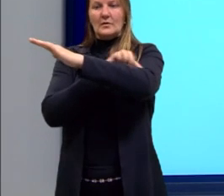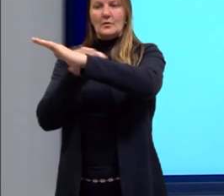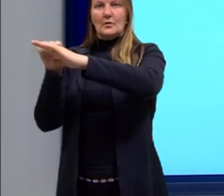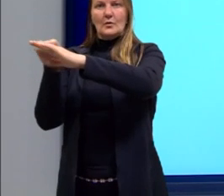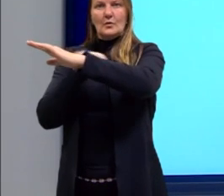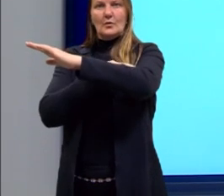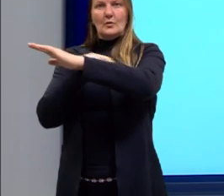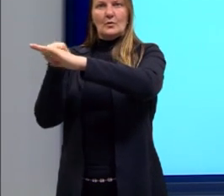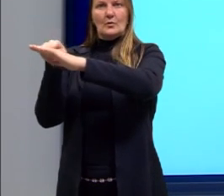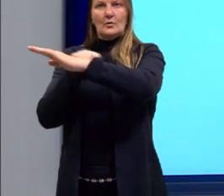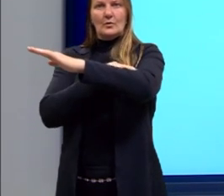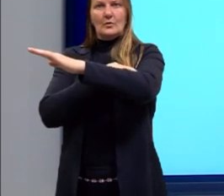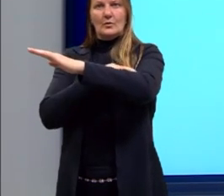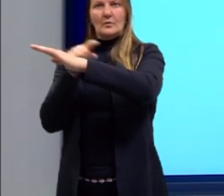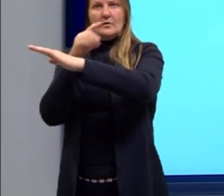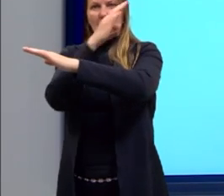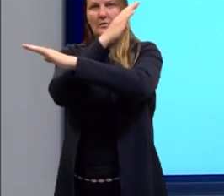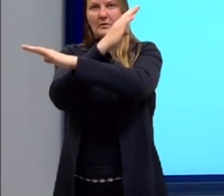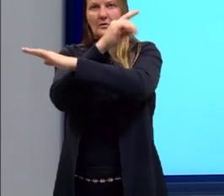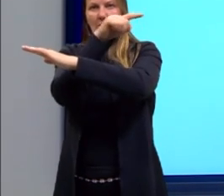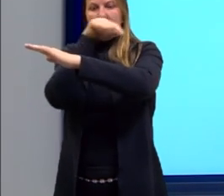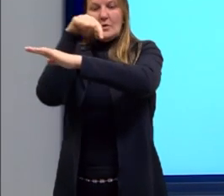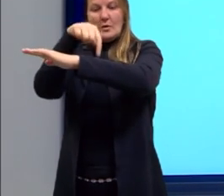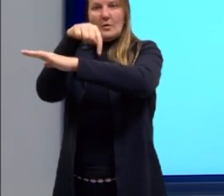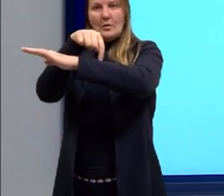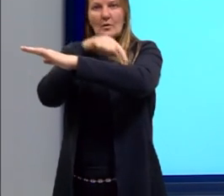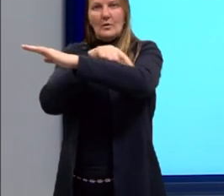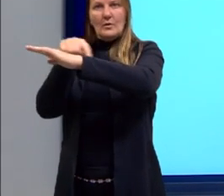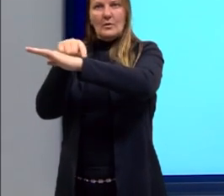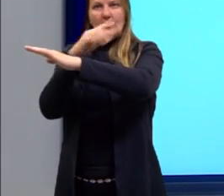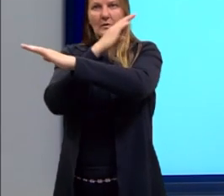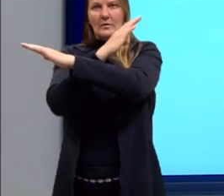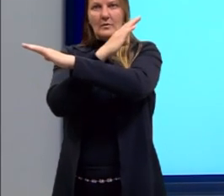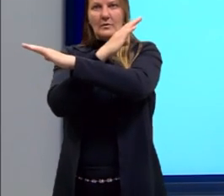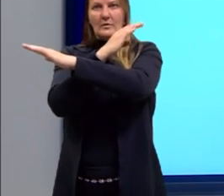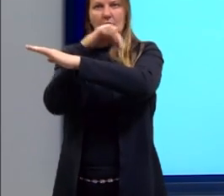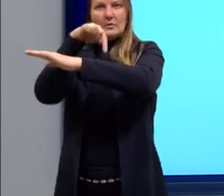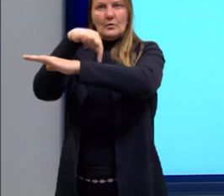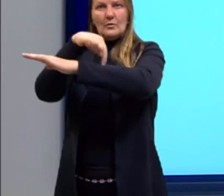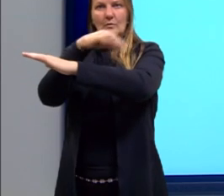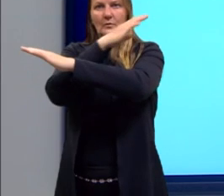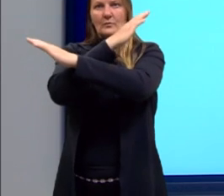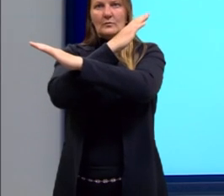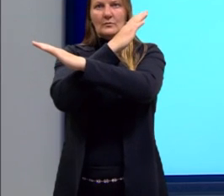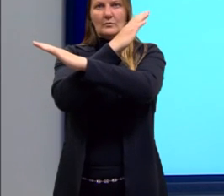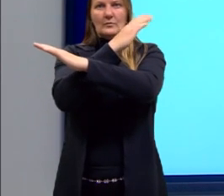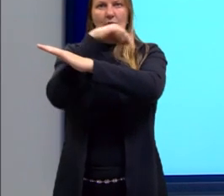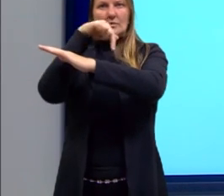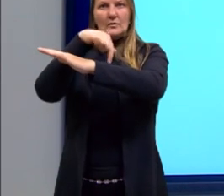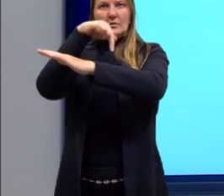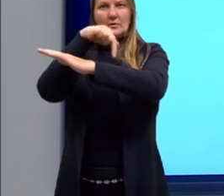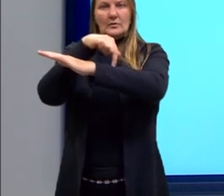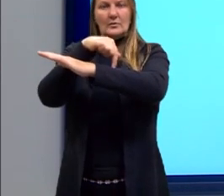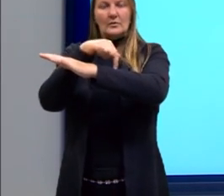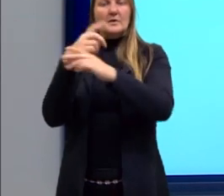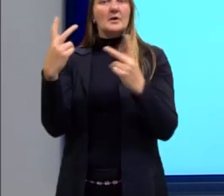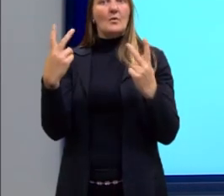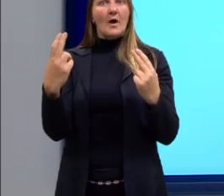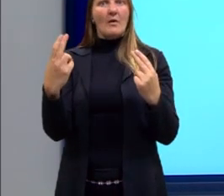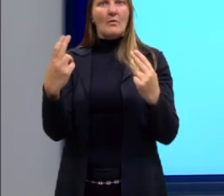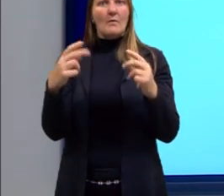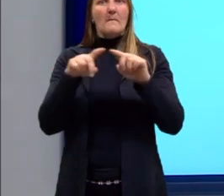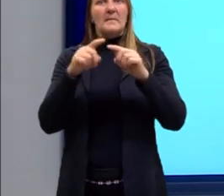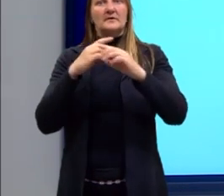técnica são ângulos opostos pelo vértice porque eles possuem este vértice aqui em comum